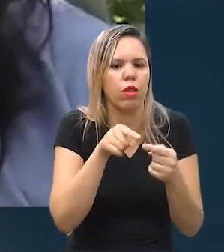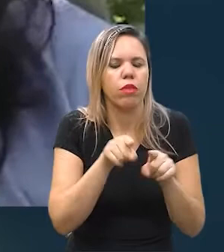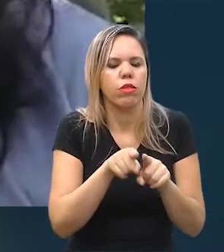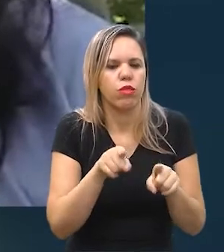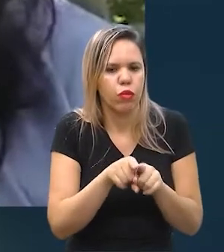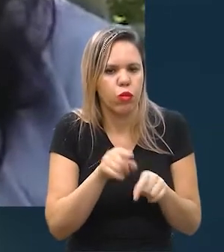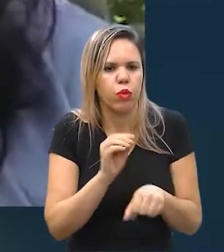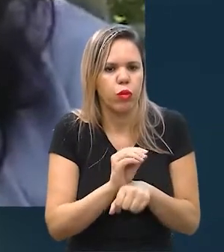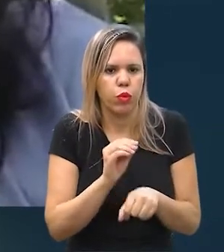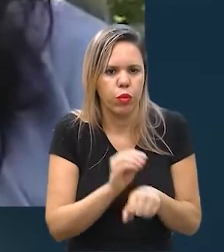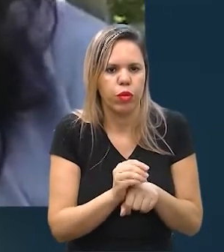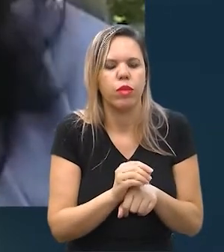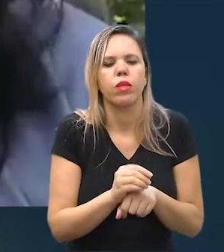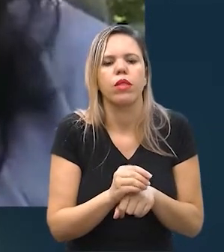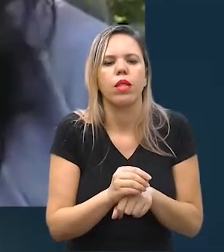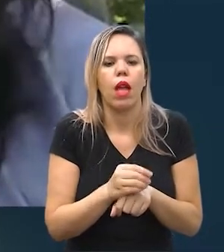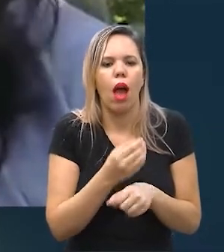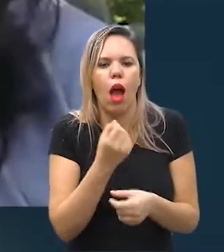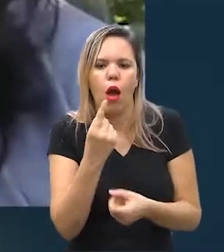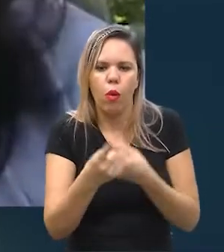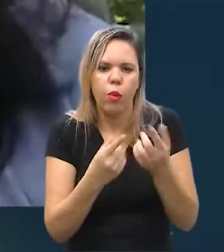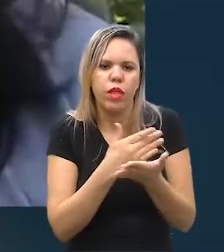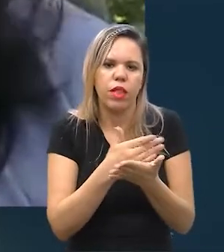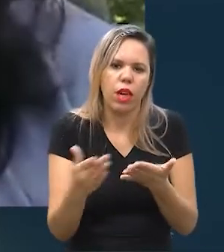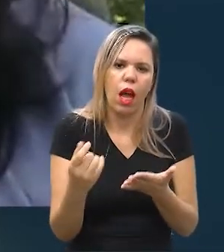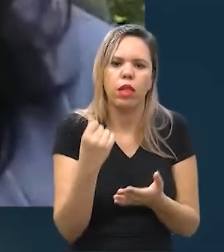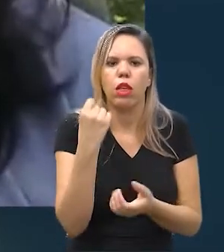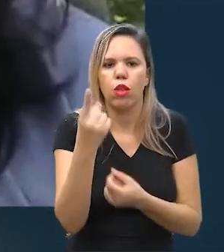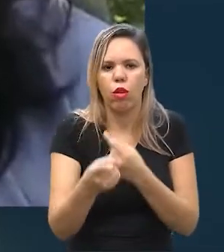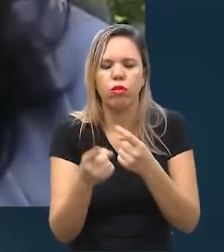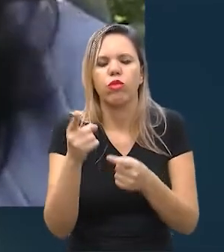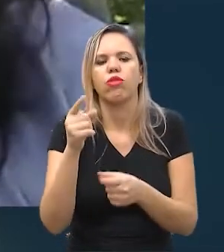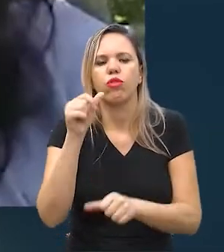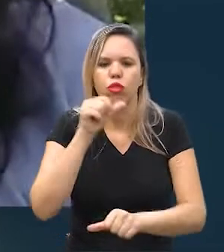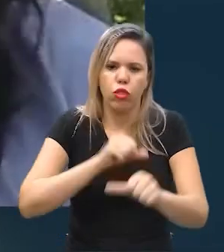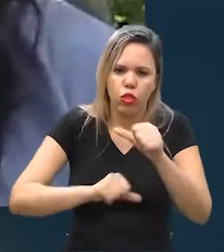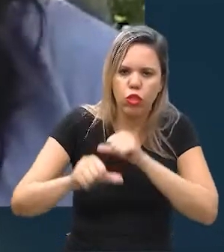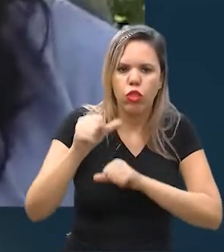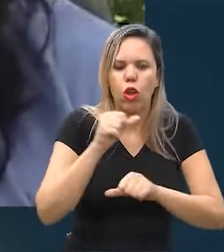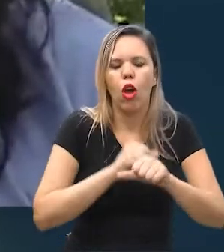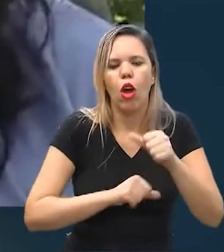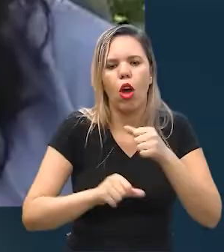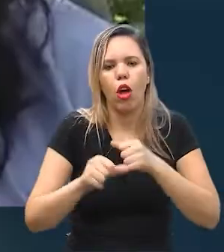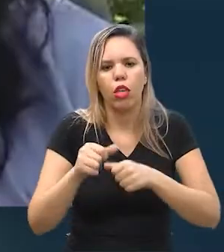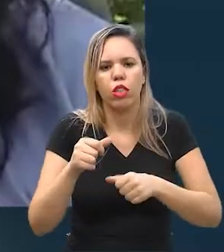houveram entradas e saídas de parceiros no começo do processo, hoje já está bem